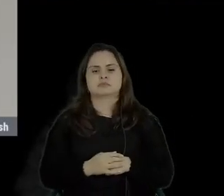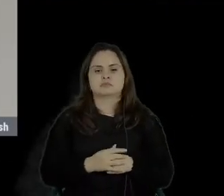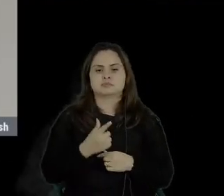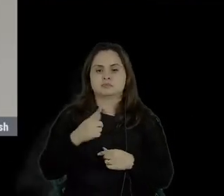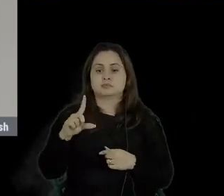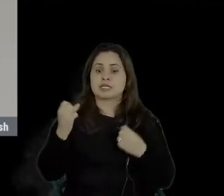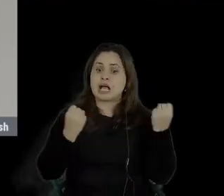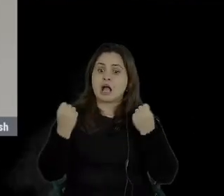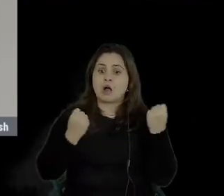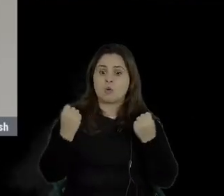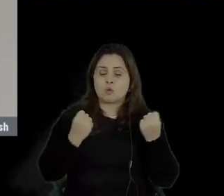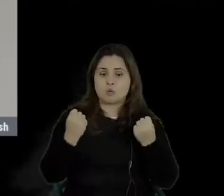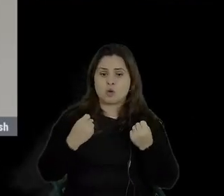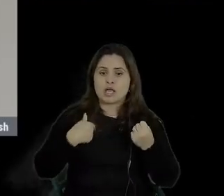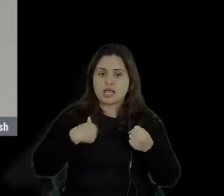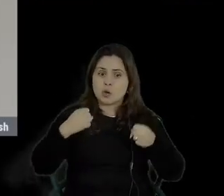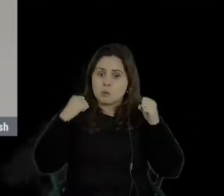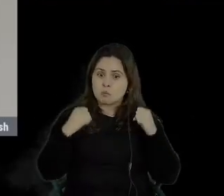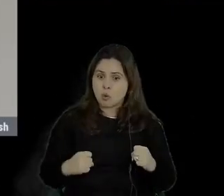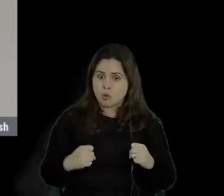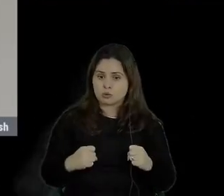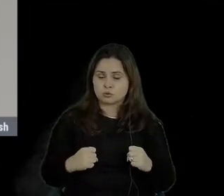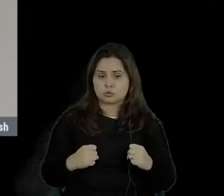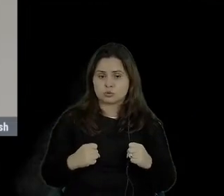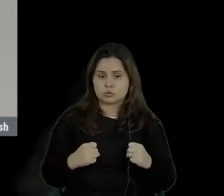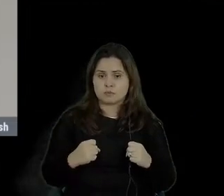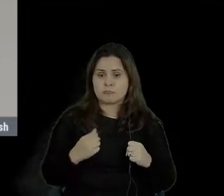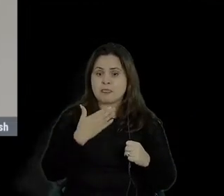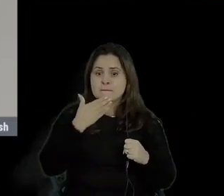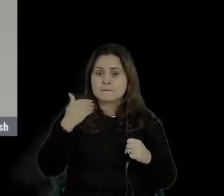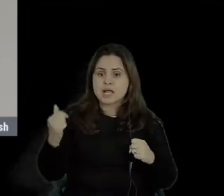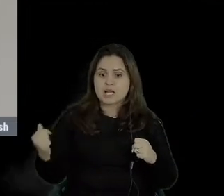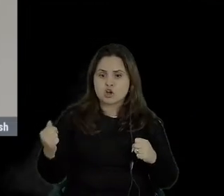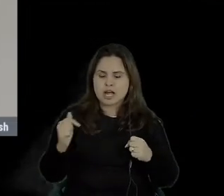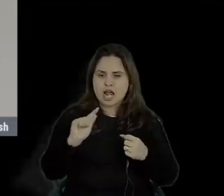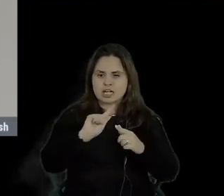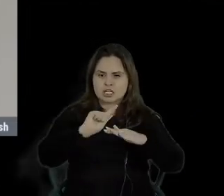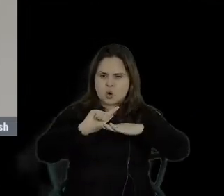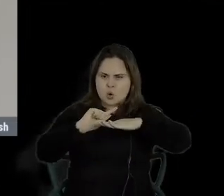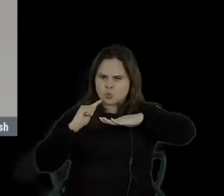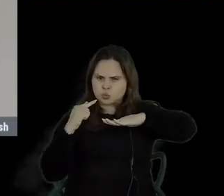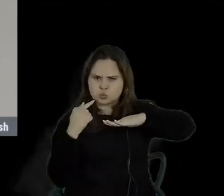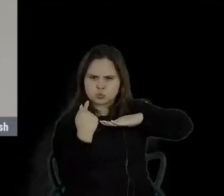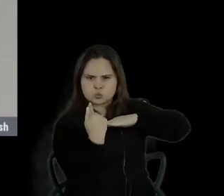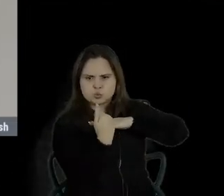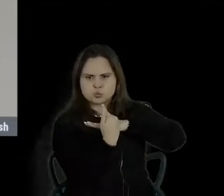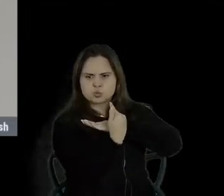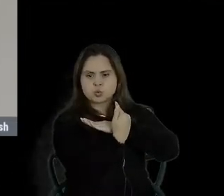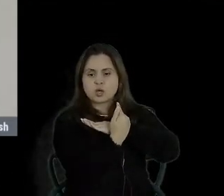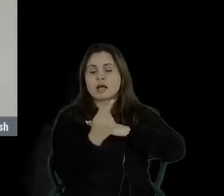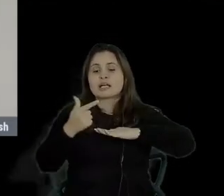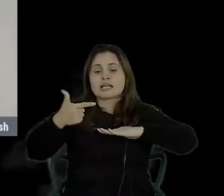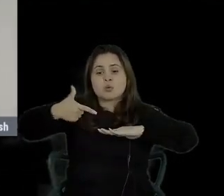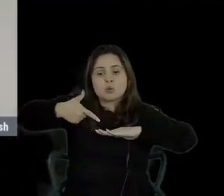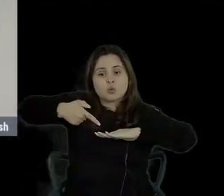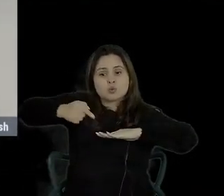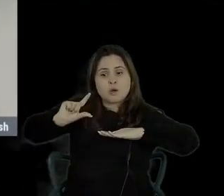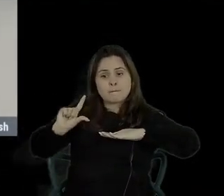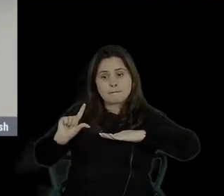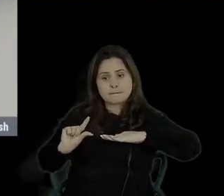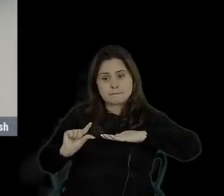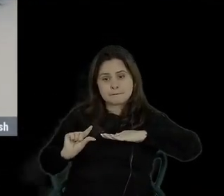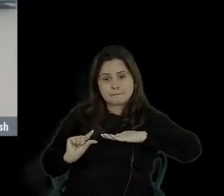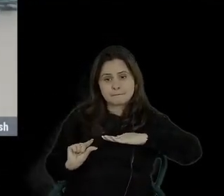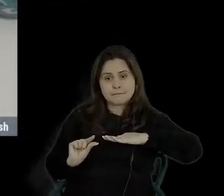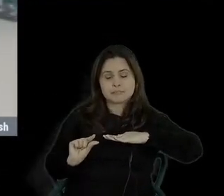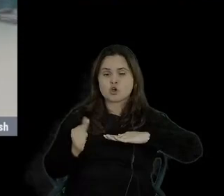Carros. Eu posso melhorar a geometria desse carro para que ele consuma menor combustível e ele tenha maior grip, maior